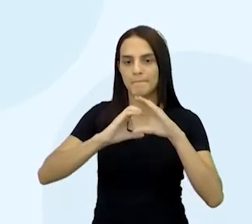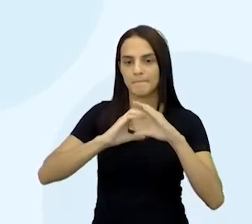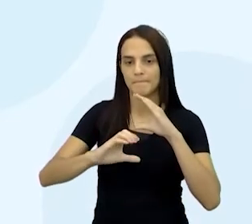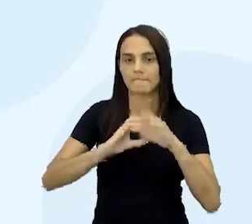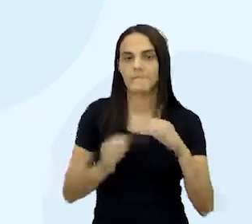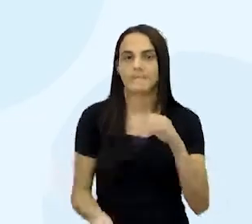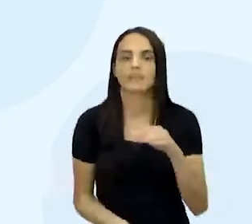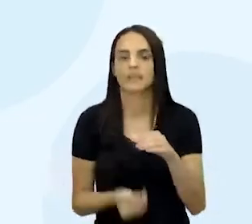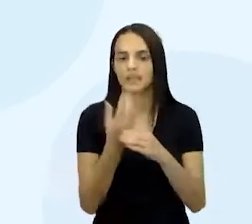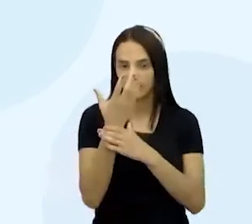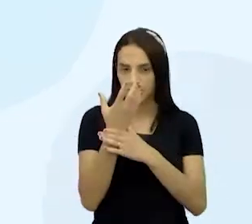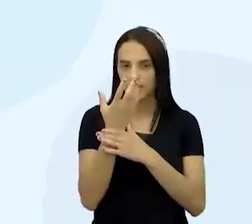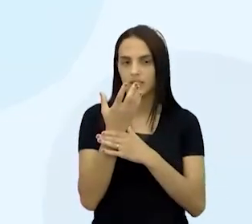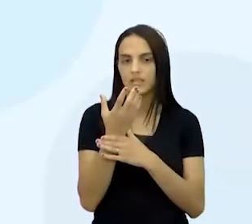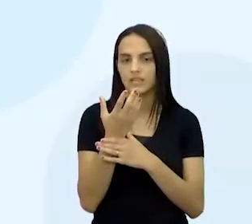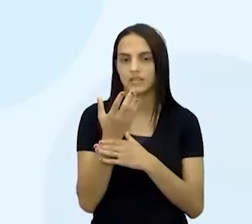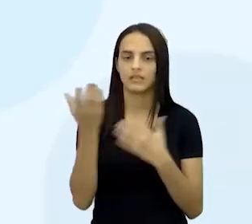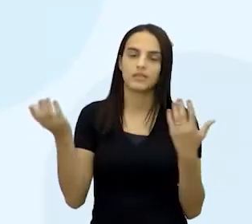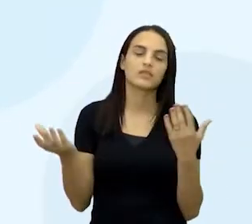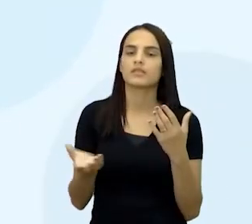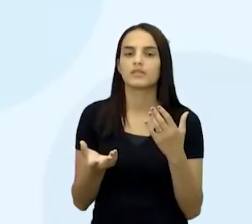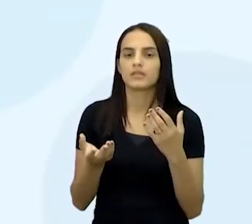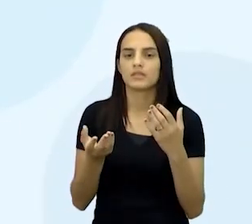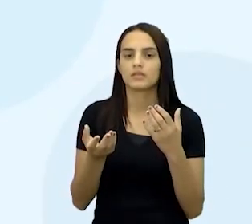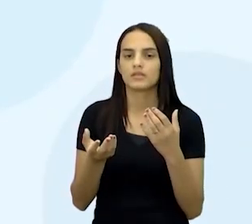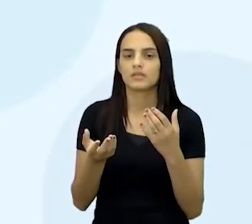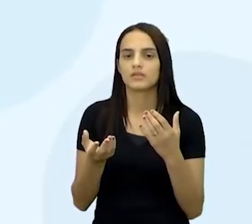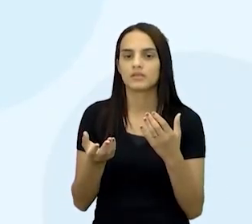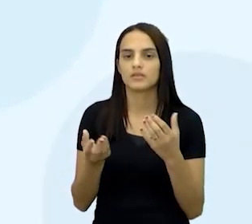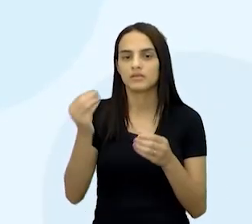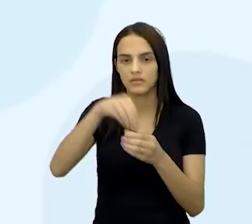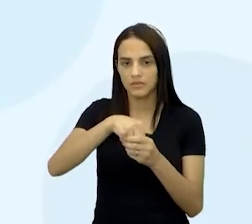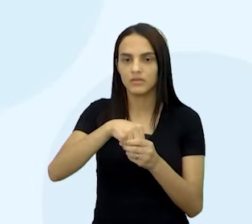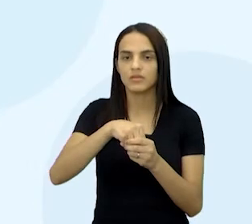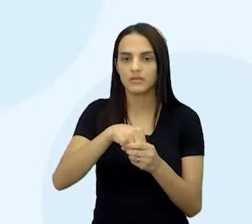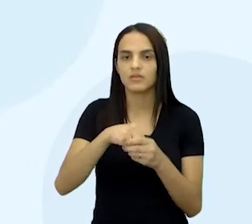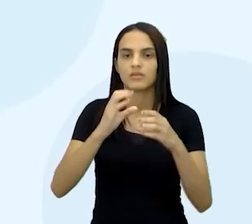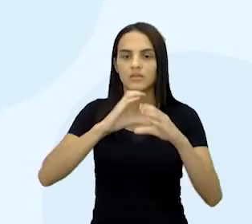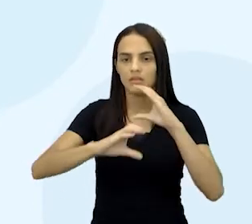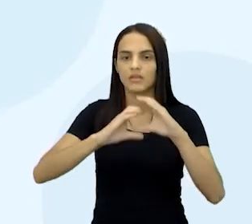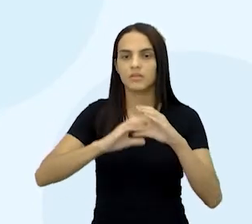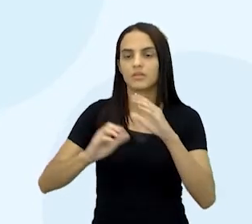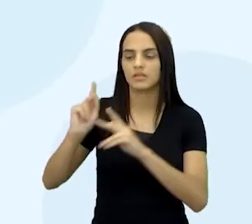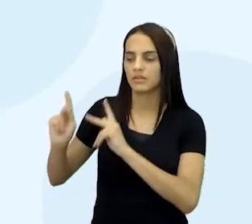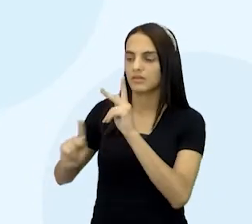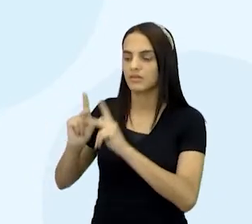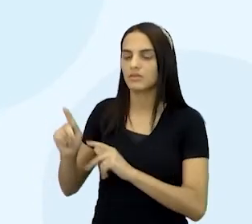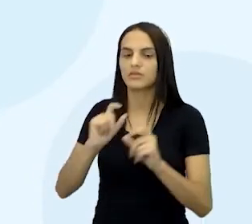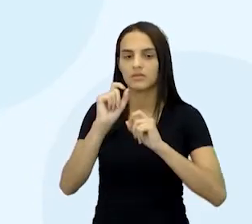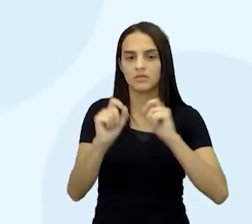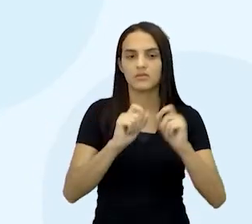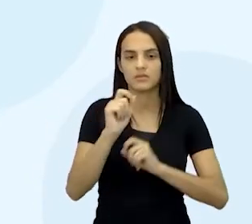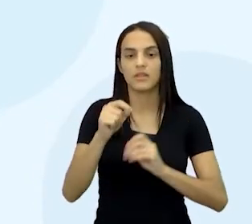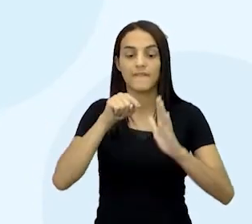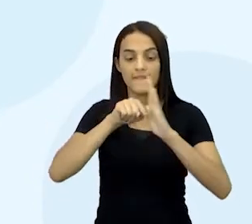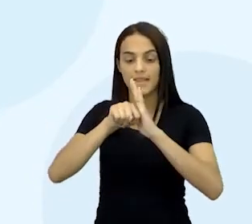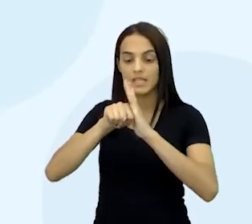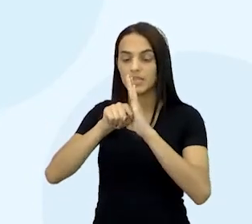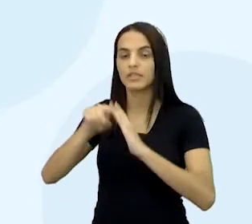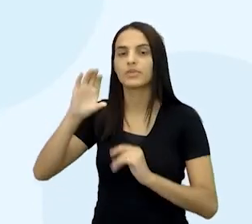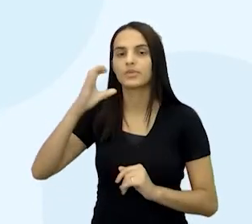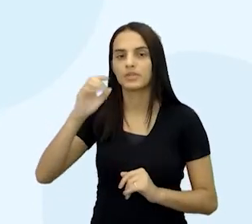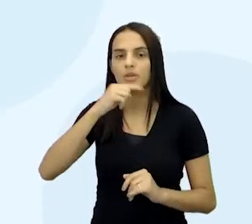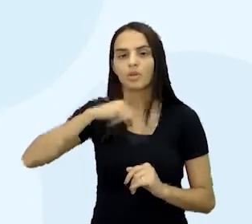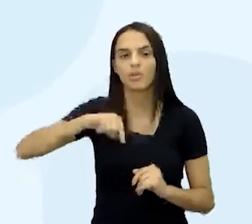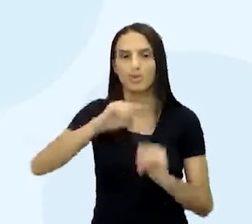e criação, vai ser dentro do nosso componente de criação e comunicação publicitária, vai ser a investigação científica. Então a